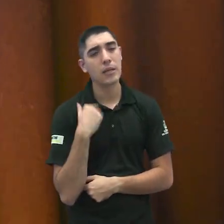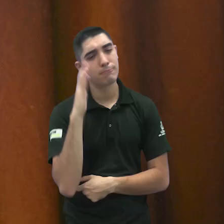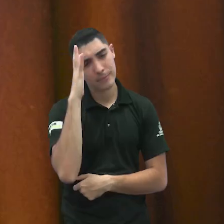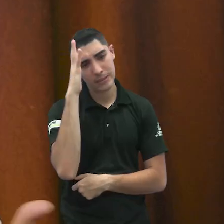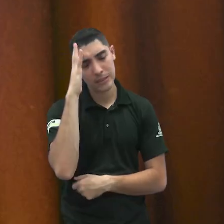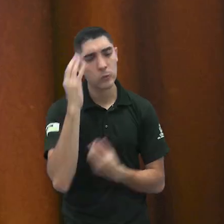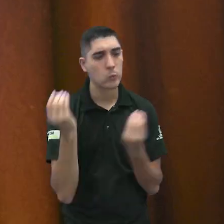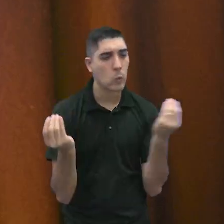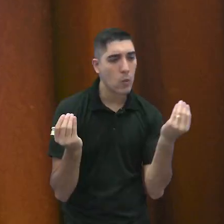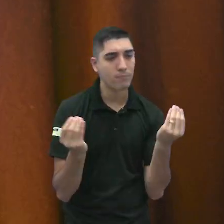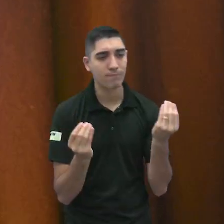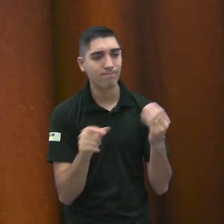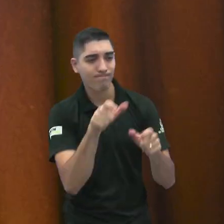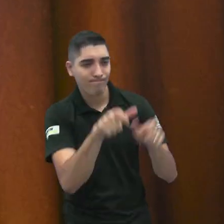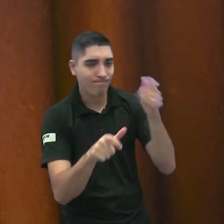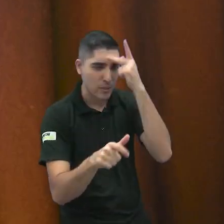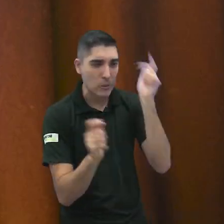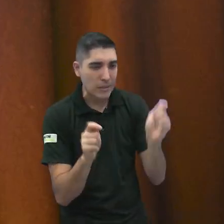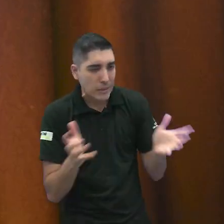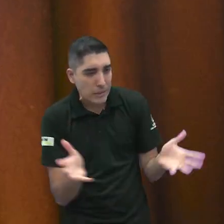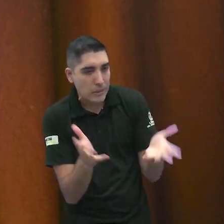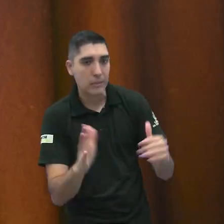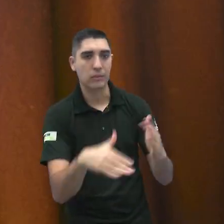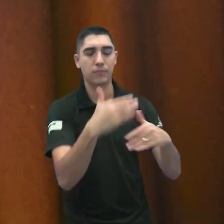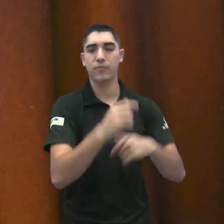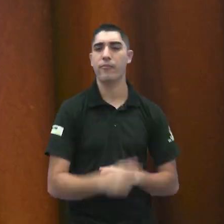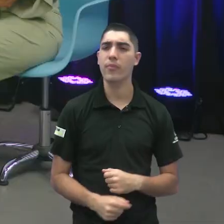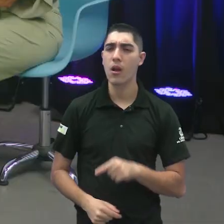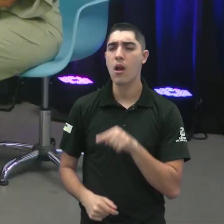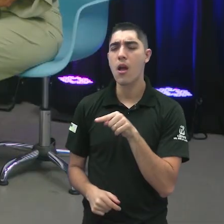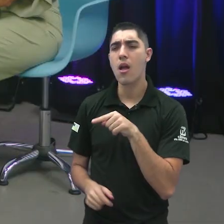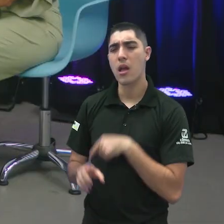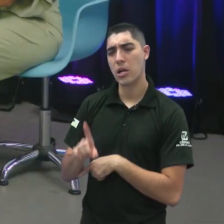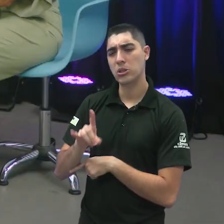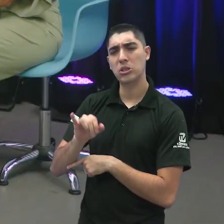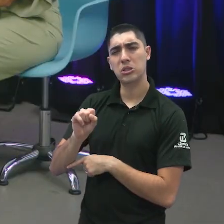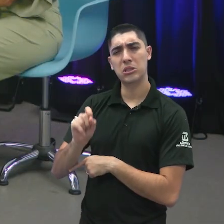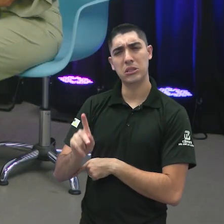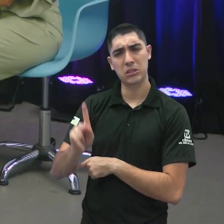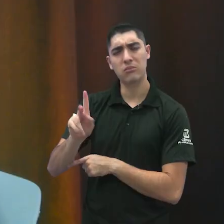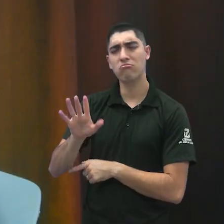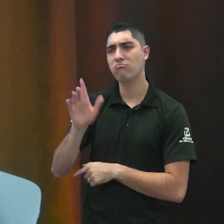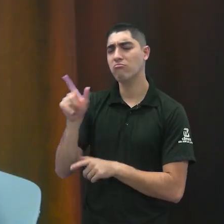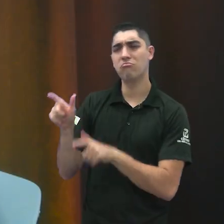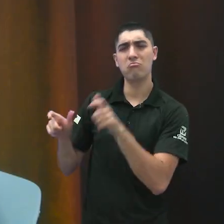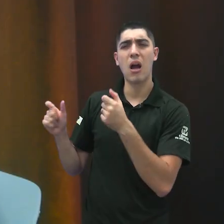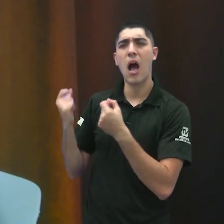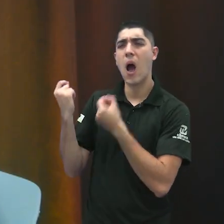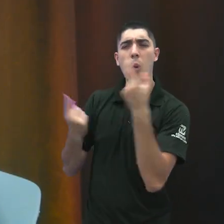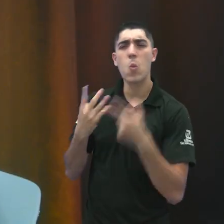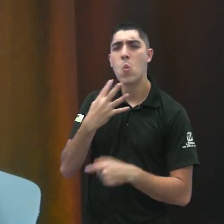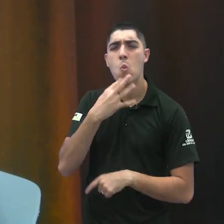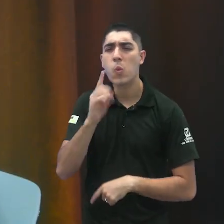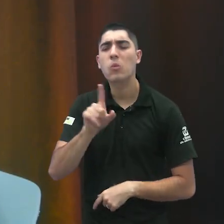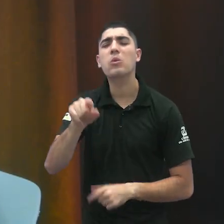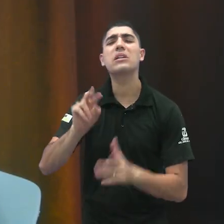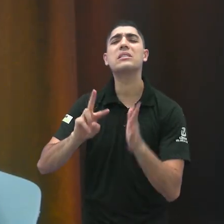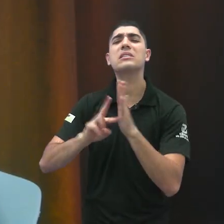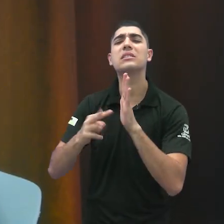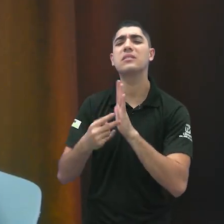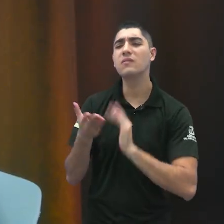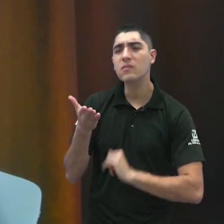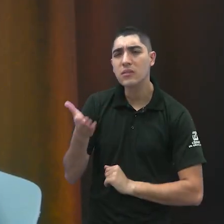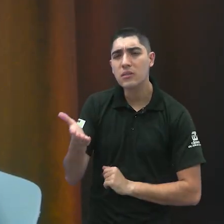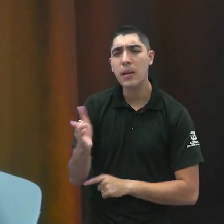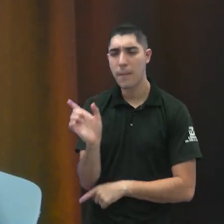de pessoas e desenvolver pessoas? Quando a gente fala de DISC, às vezes tem gente que não conhece porque ele é muito usado no meio corporativo. Fala pra gente o